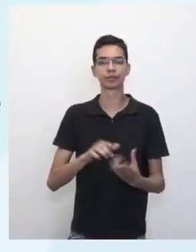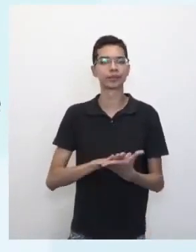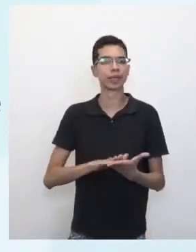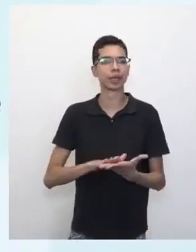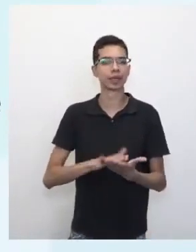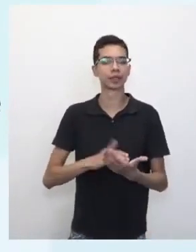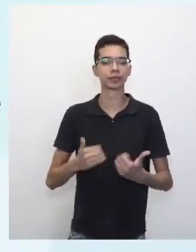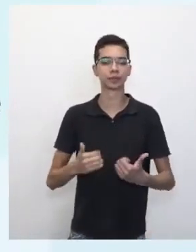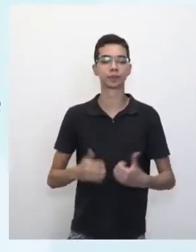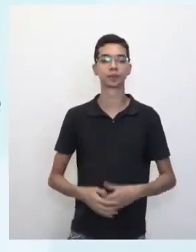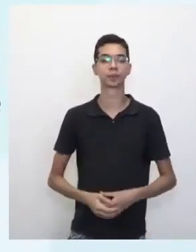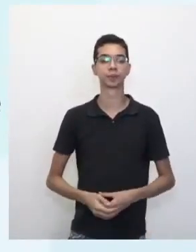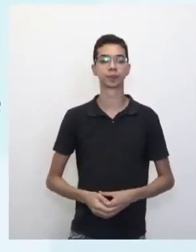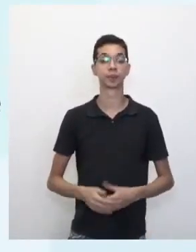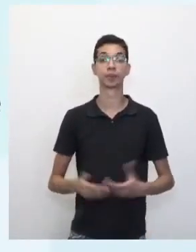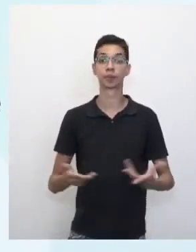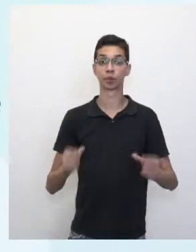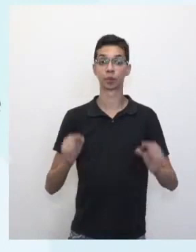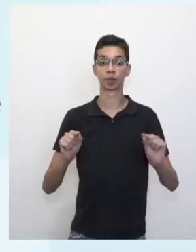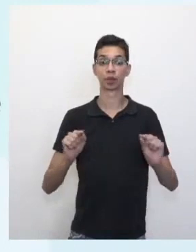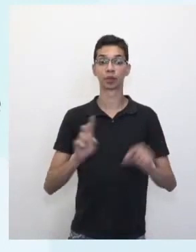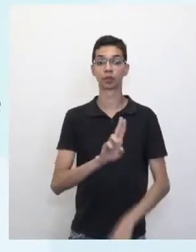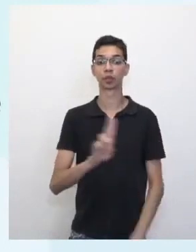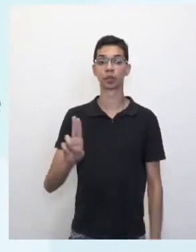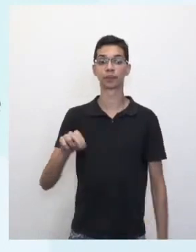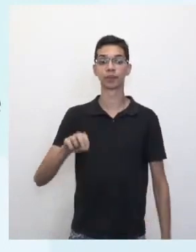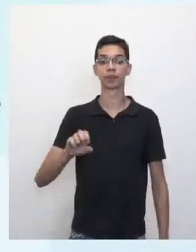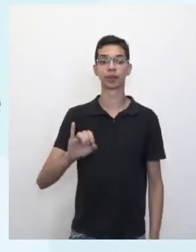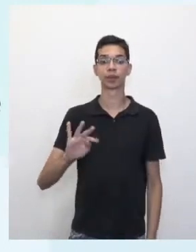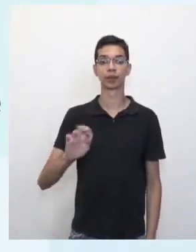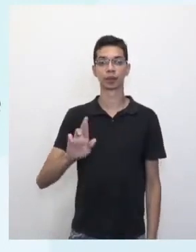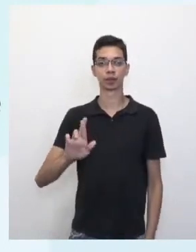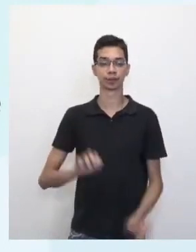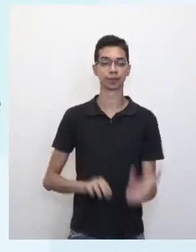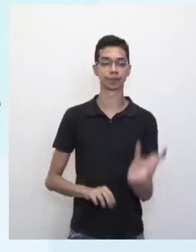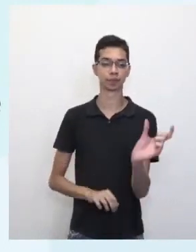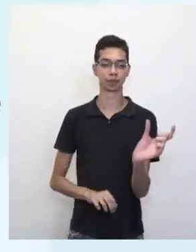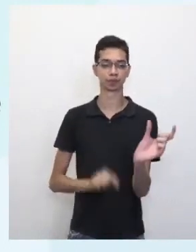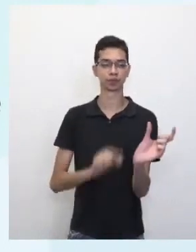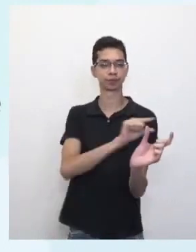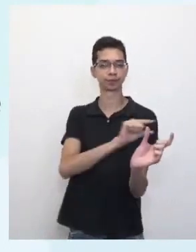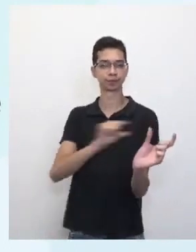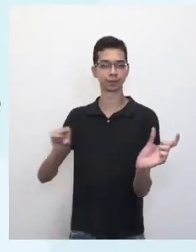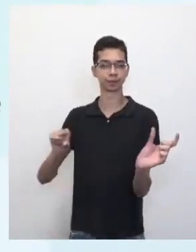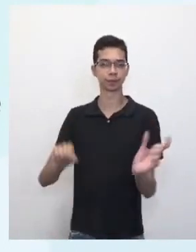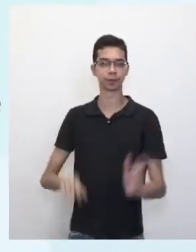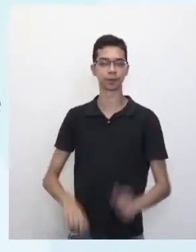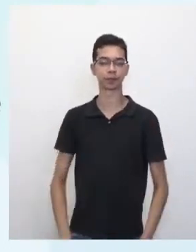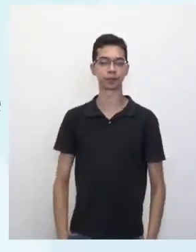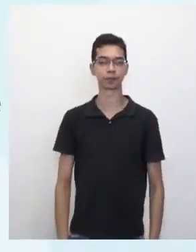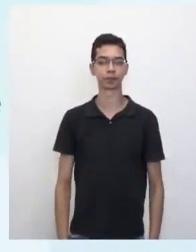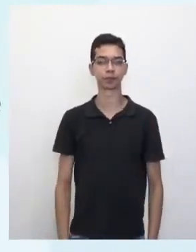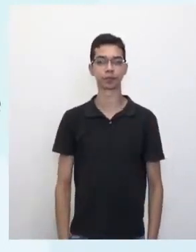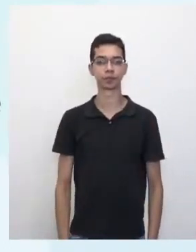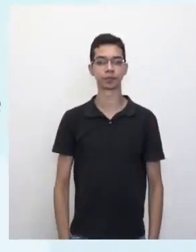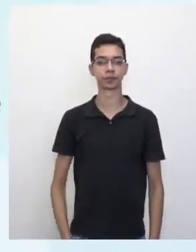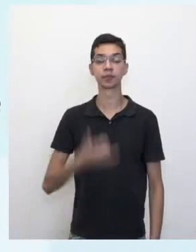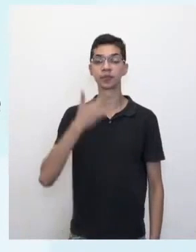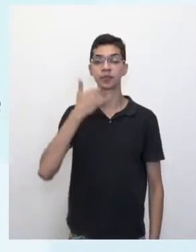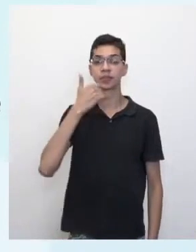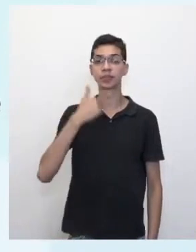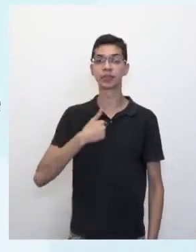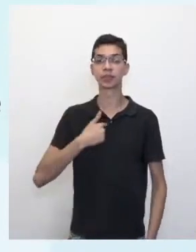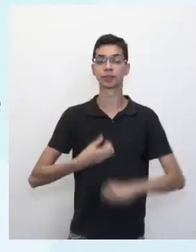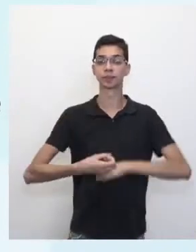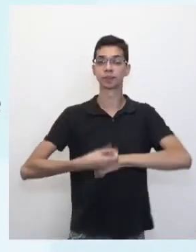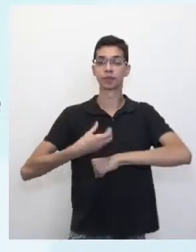And then, they will neither call me nor send me a message after midnight. Eles não vão nem me ligar, nem mandar